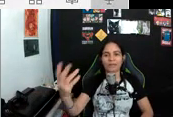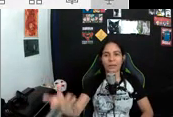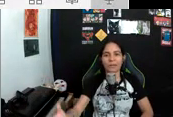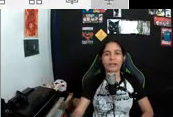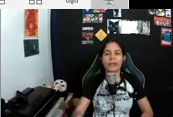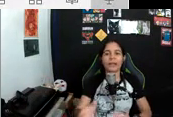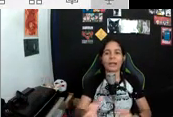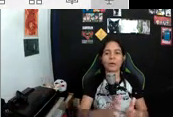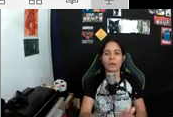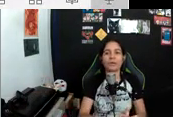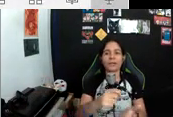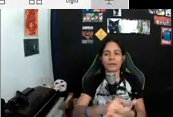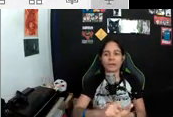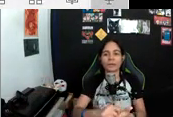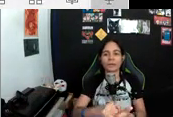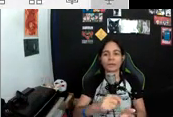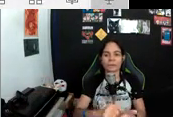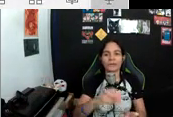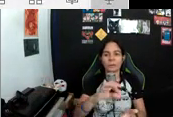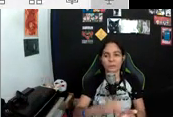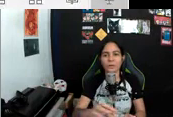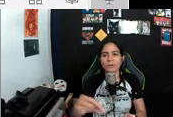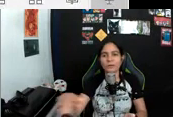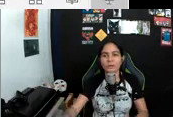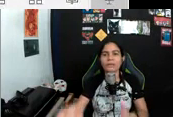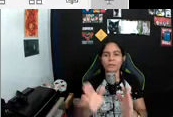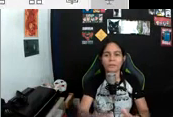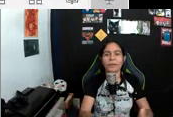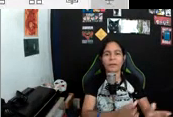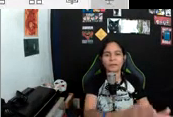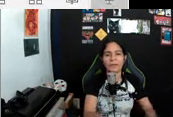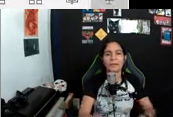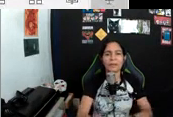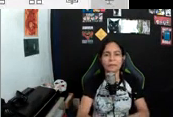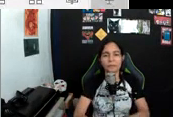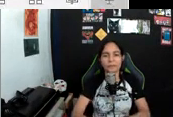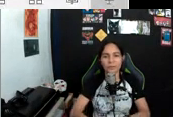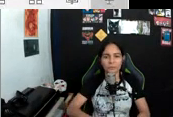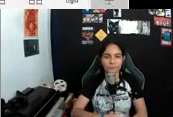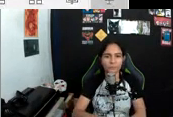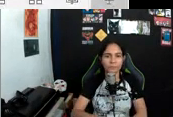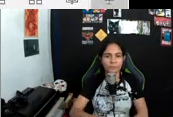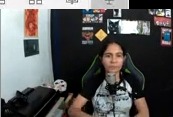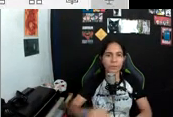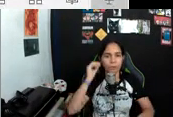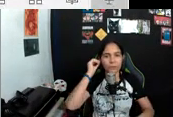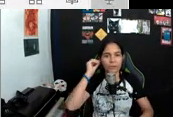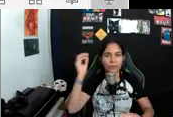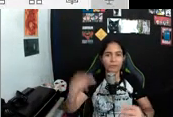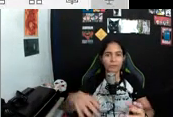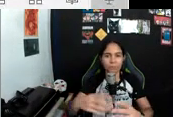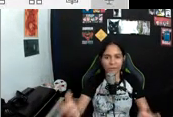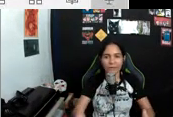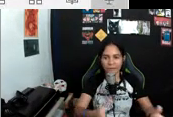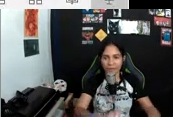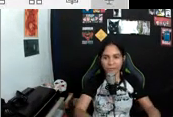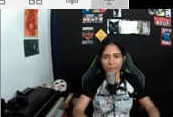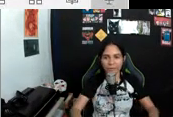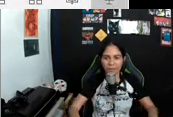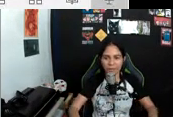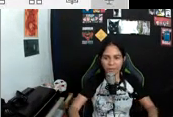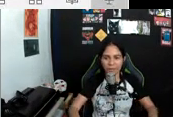a atividade dela, onde a equipe da enfermagem profissional X que fez lá tal serviço. Lógico, dentro do que poderia